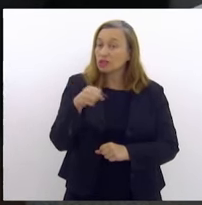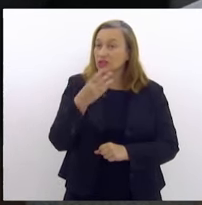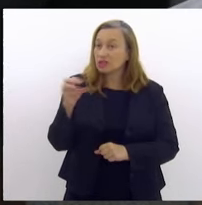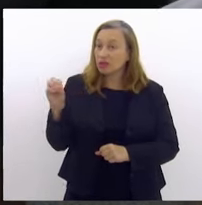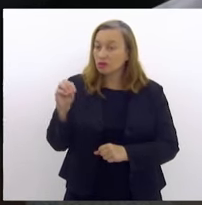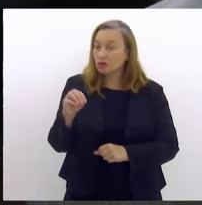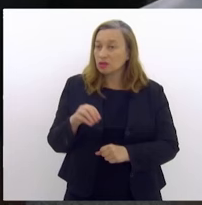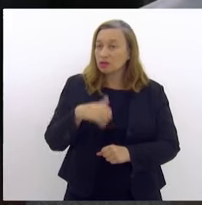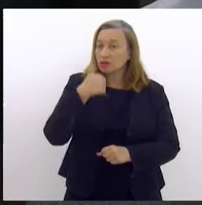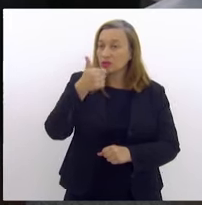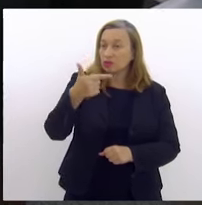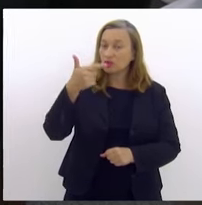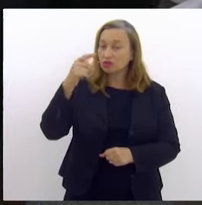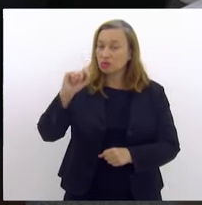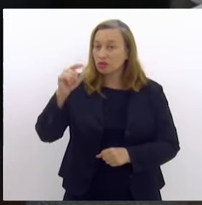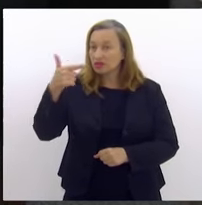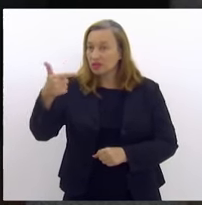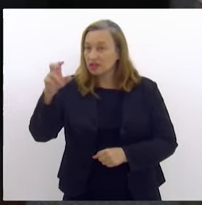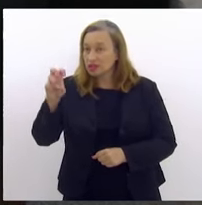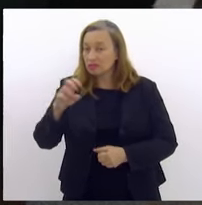em 2025.